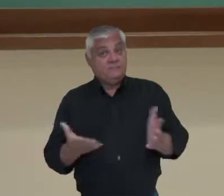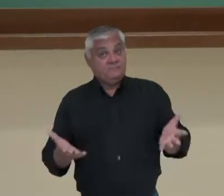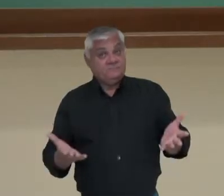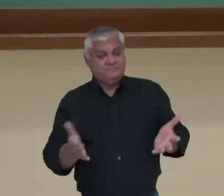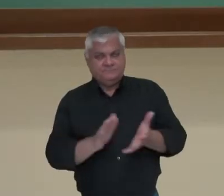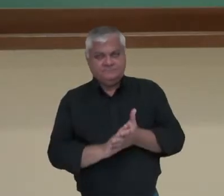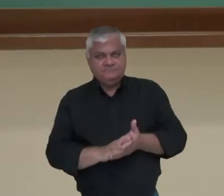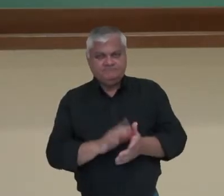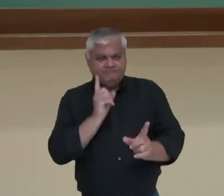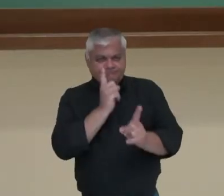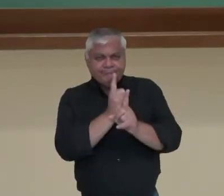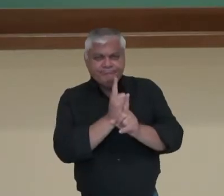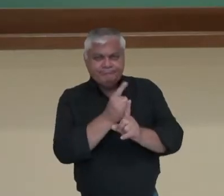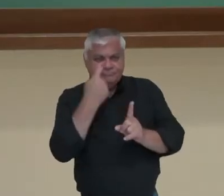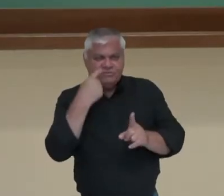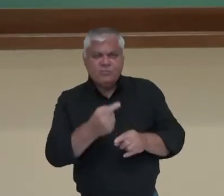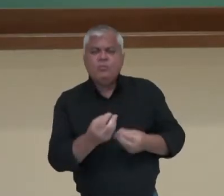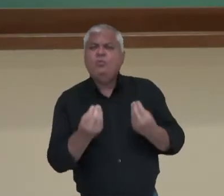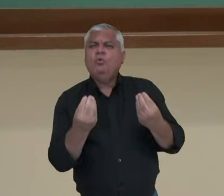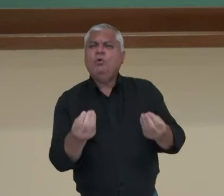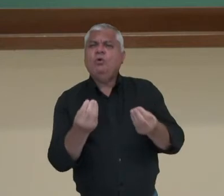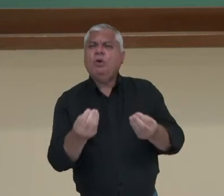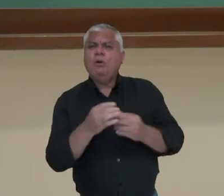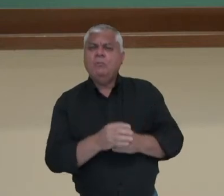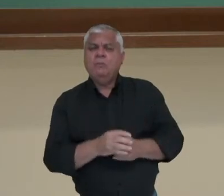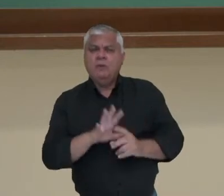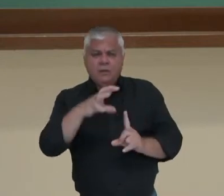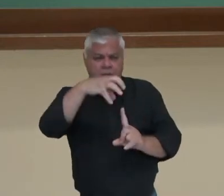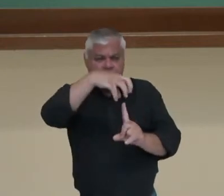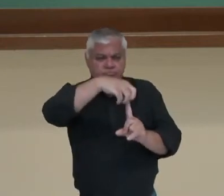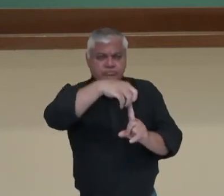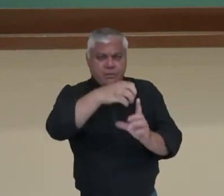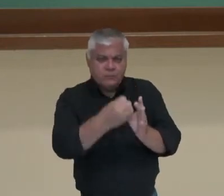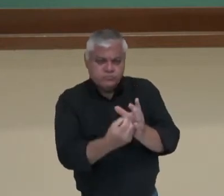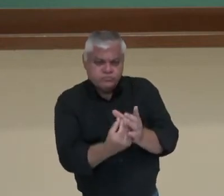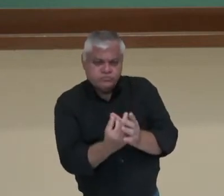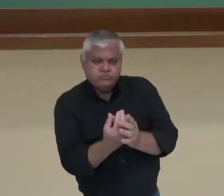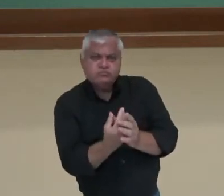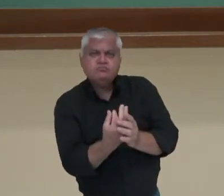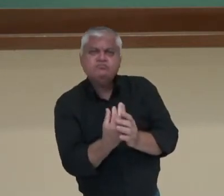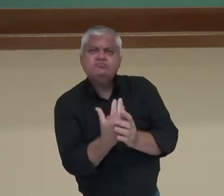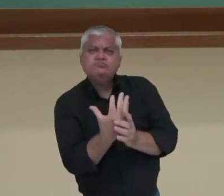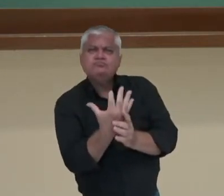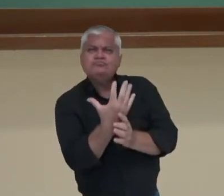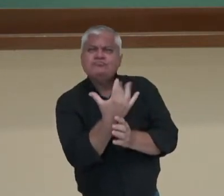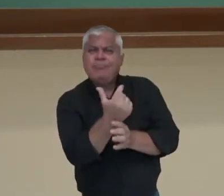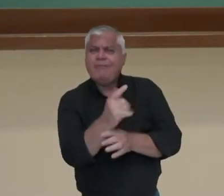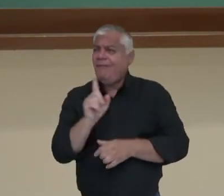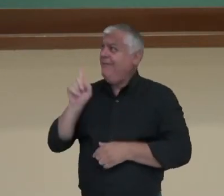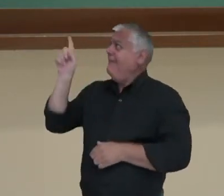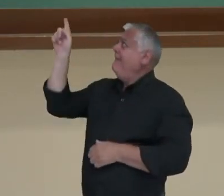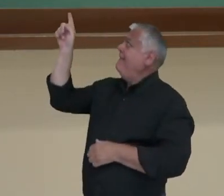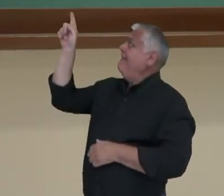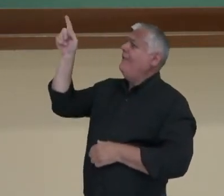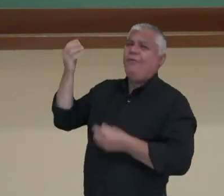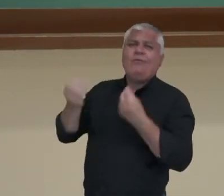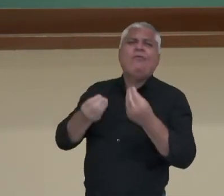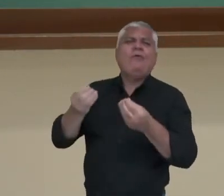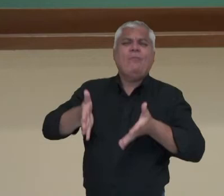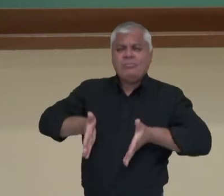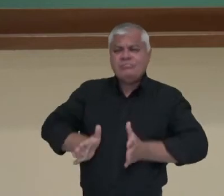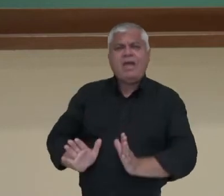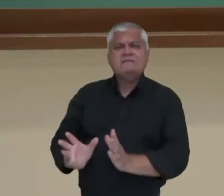aí, conseguiu descobrir, conseguiu pensar como será que esse fungo foi chegar ali, né? Como que ele foi parar ali, do que será que ele está